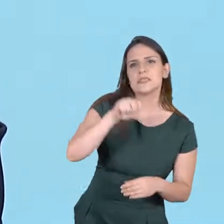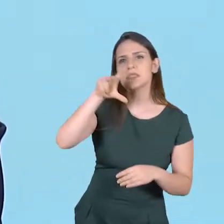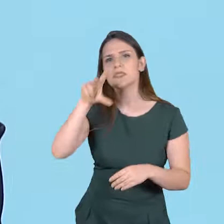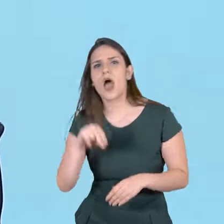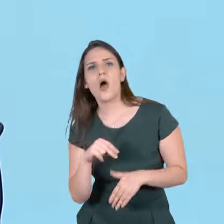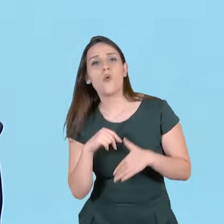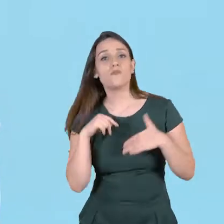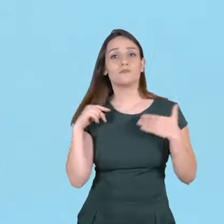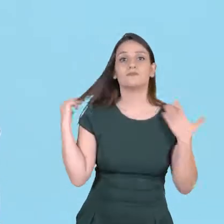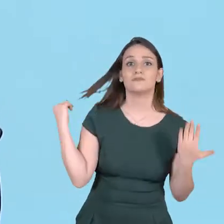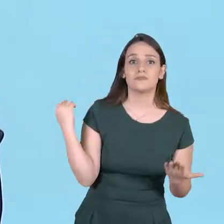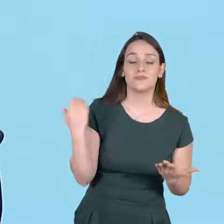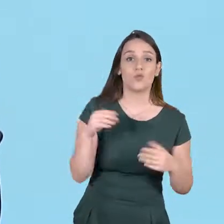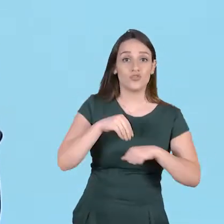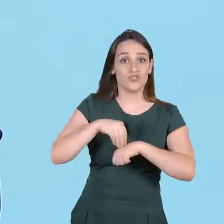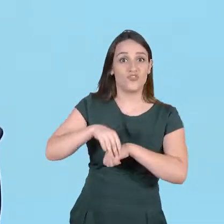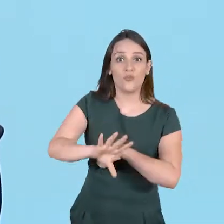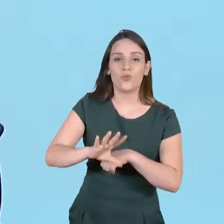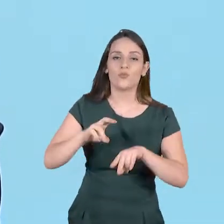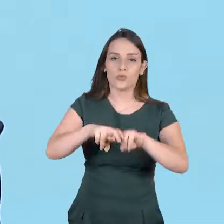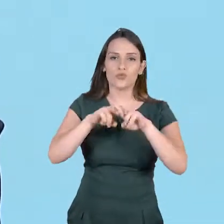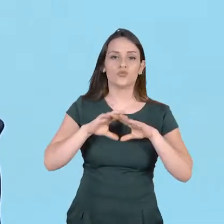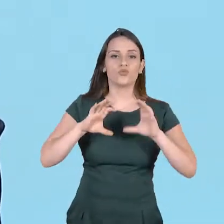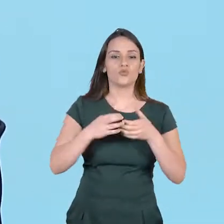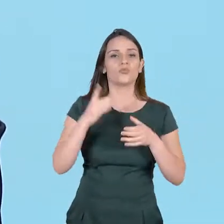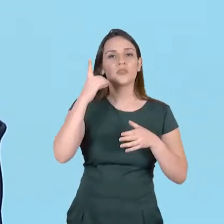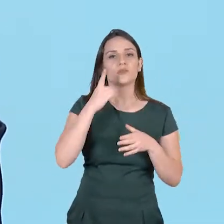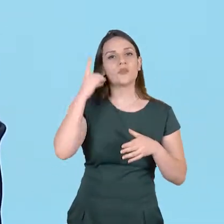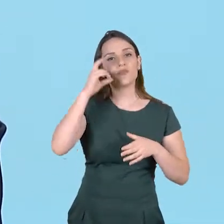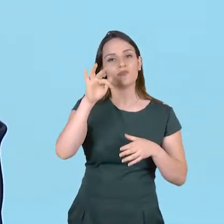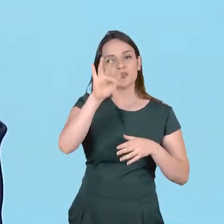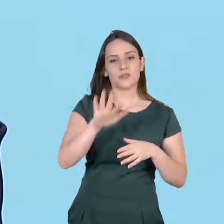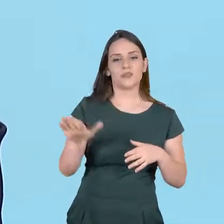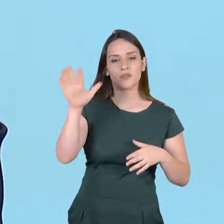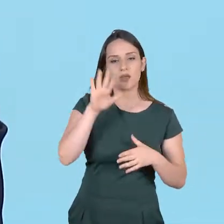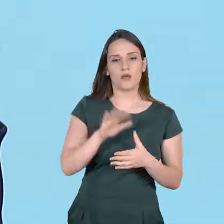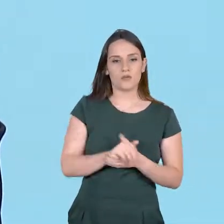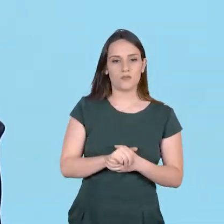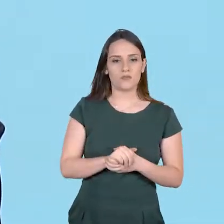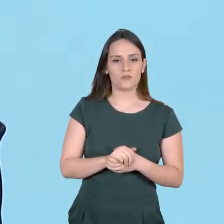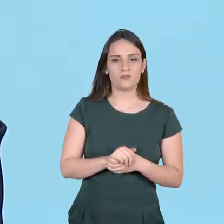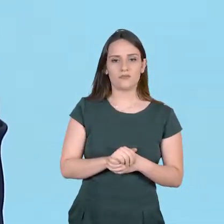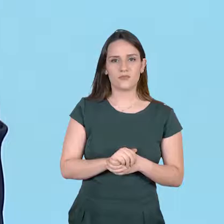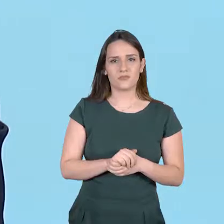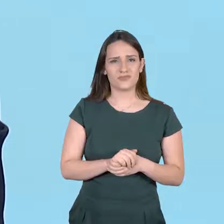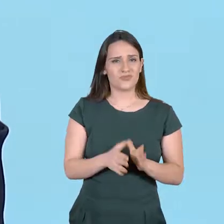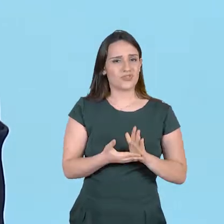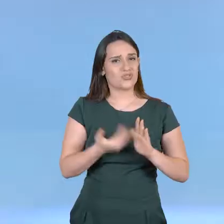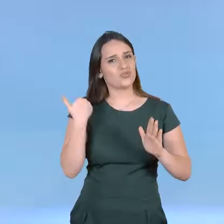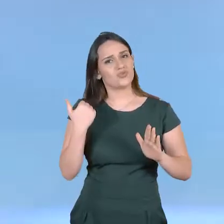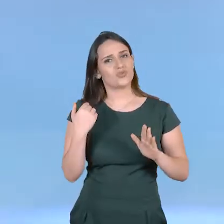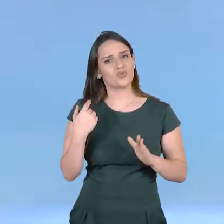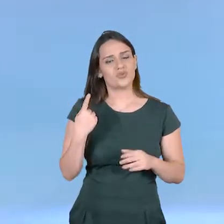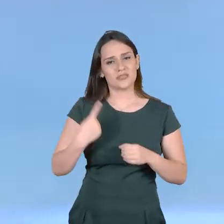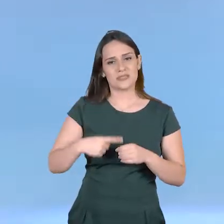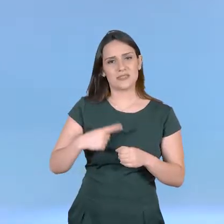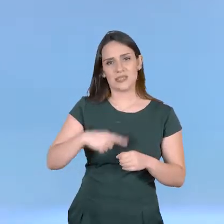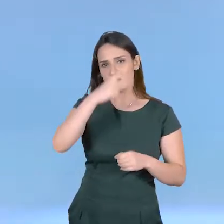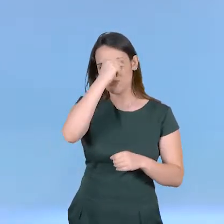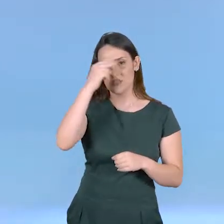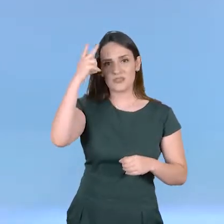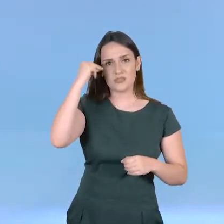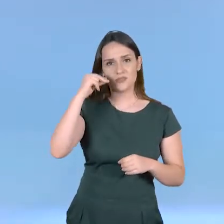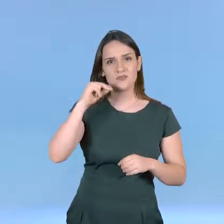federais resolveram, numa discussão, tirar a reforma dos estados e dos municípios, transferindo aí depois